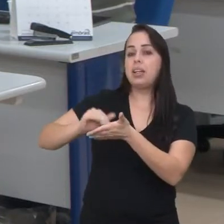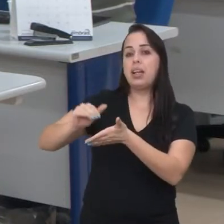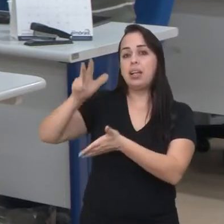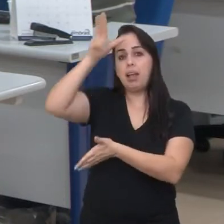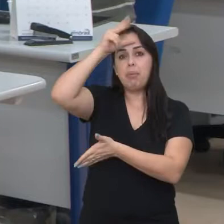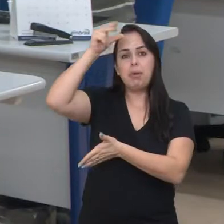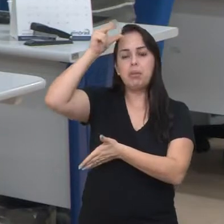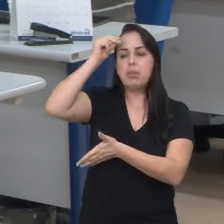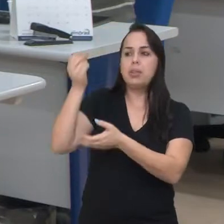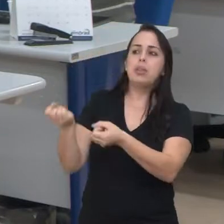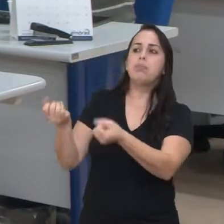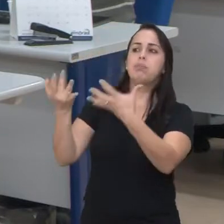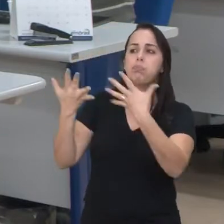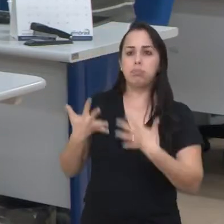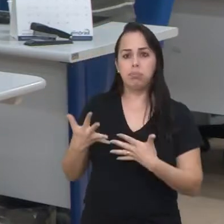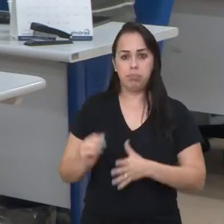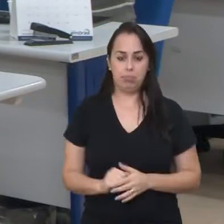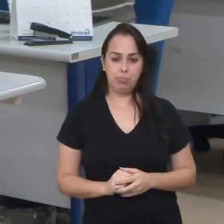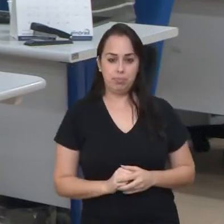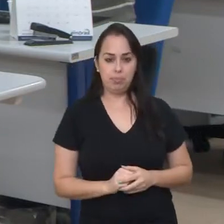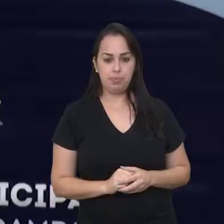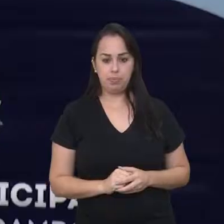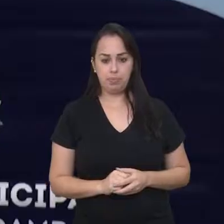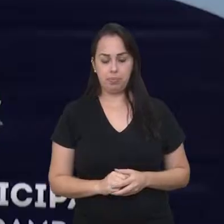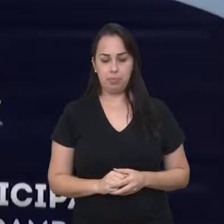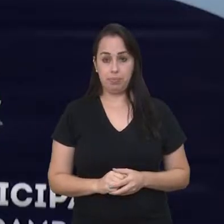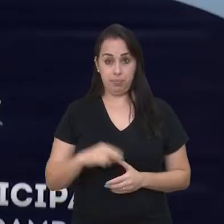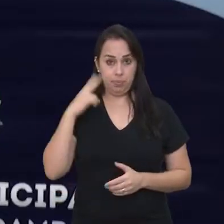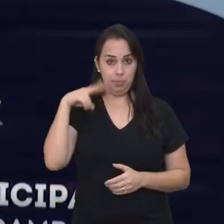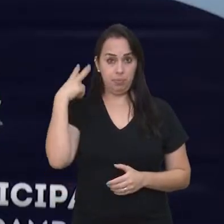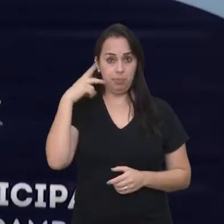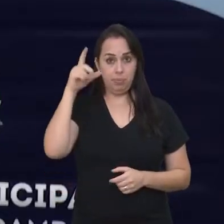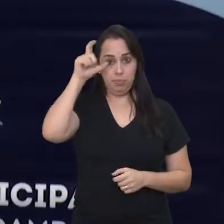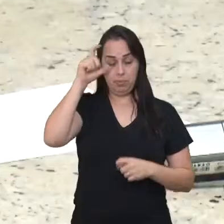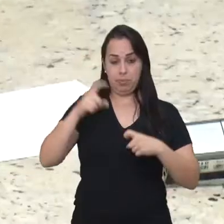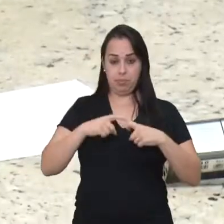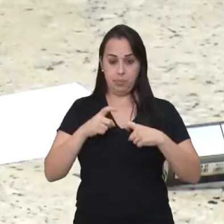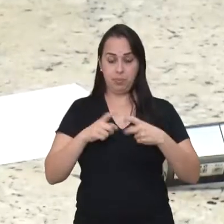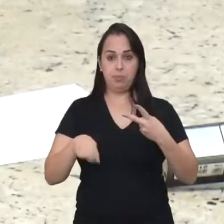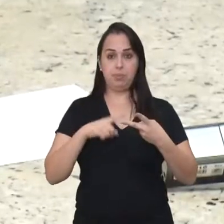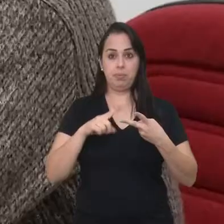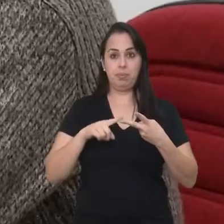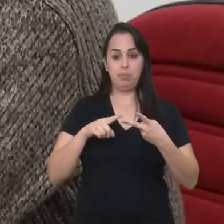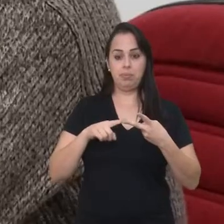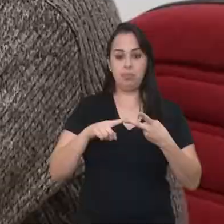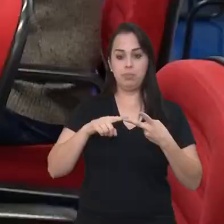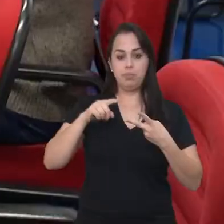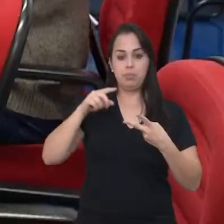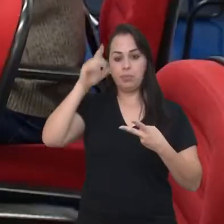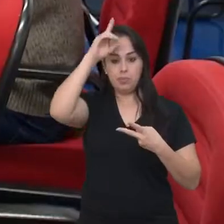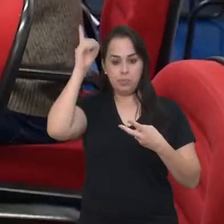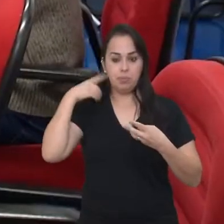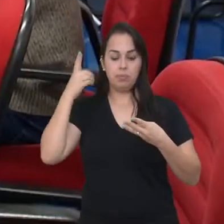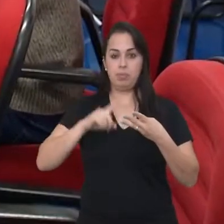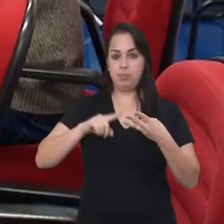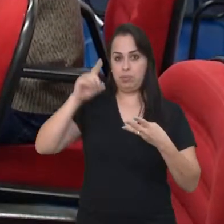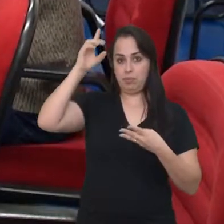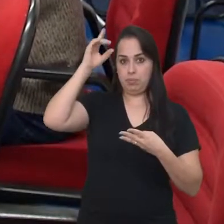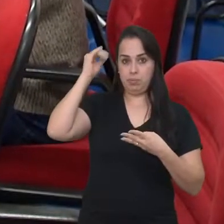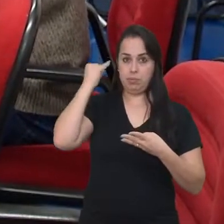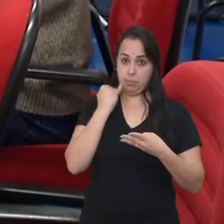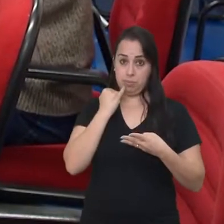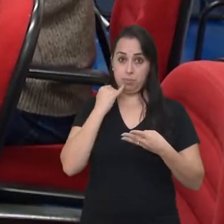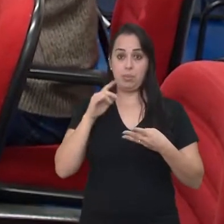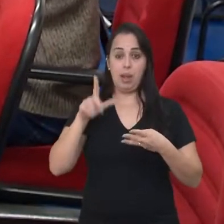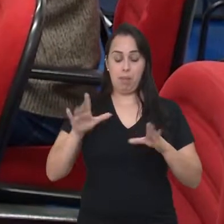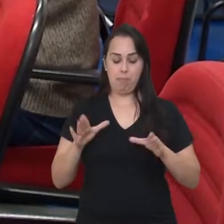de Saúde para prestar esclarecimentos. Os vereadores Dr. Elton, Dulce Rita e Zé Luiz, membros da Comissão de Saúde